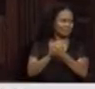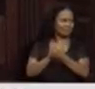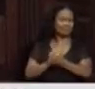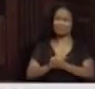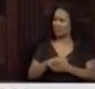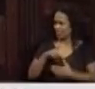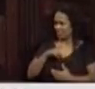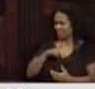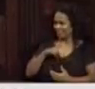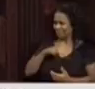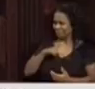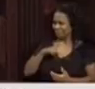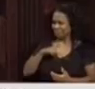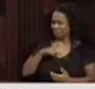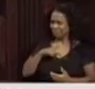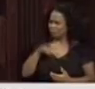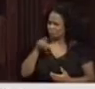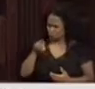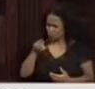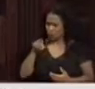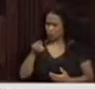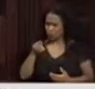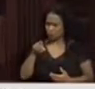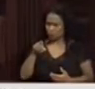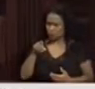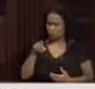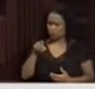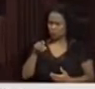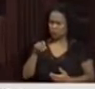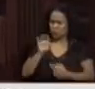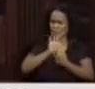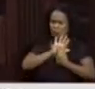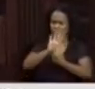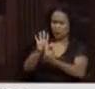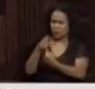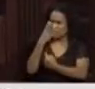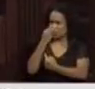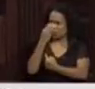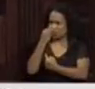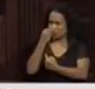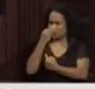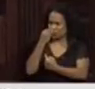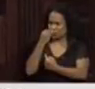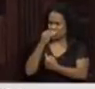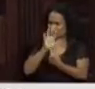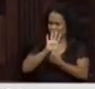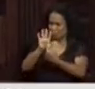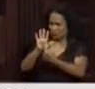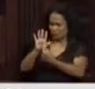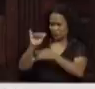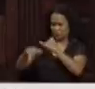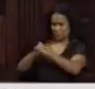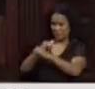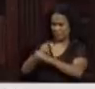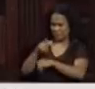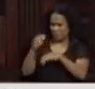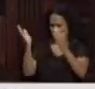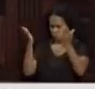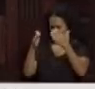É. O senhor publicaria uma foto da sua mulher e diria que ela é gostosa?